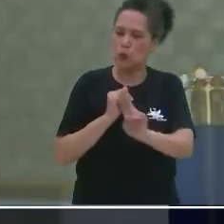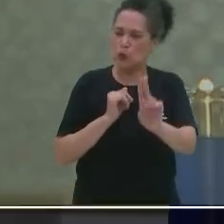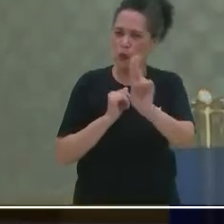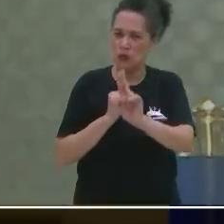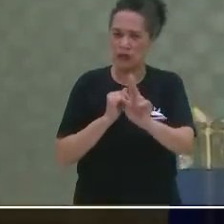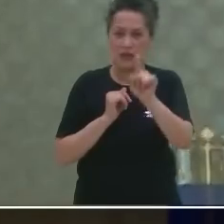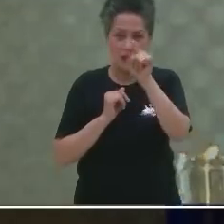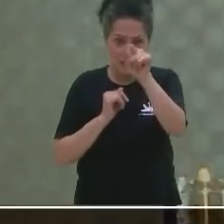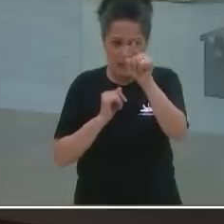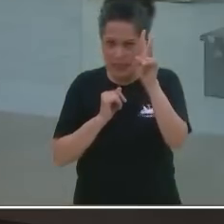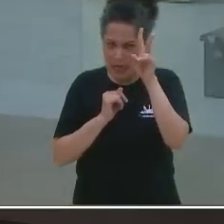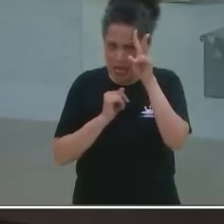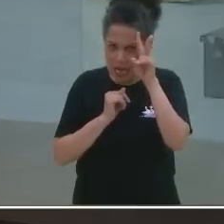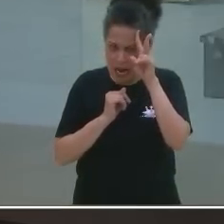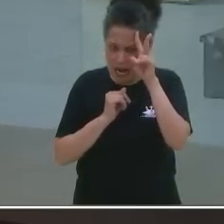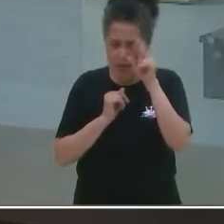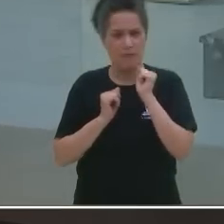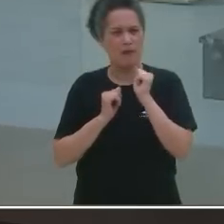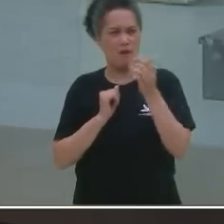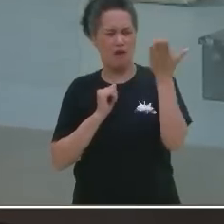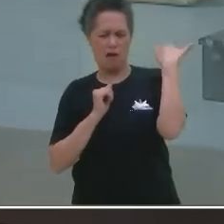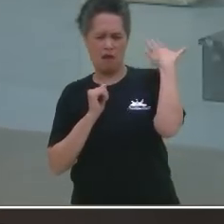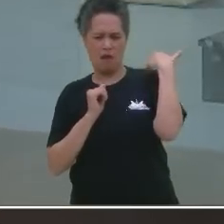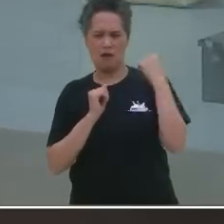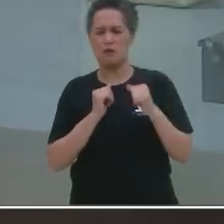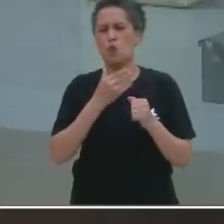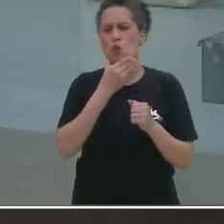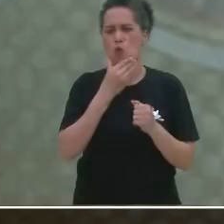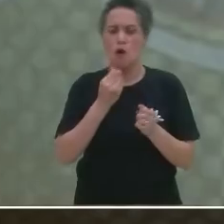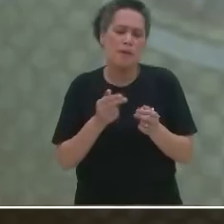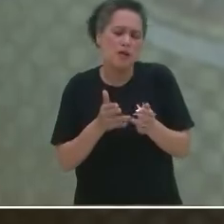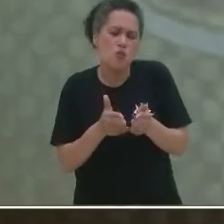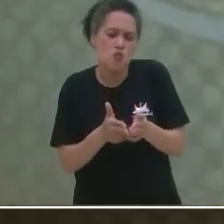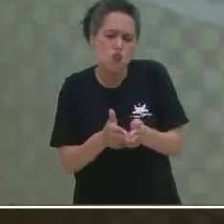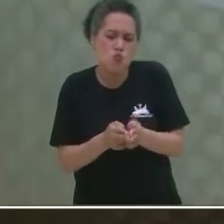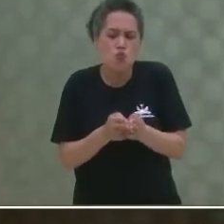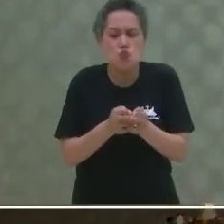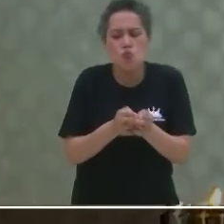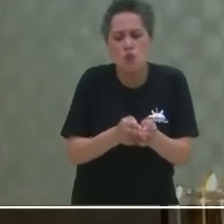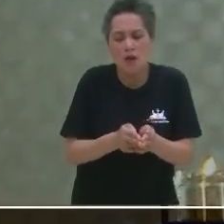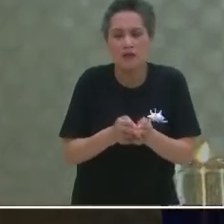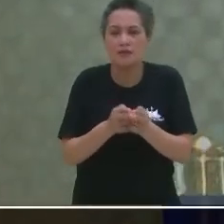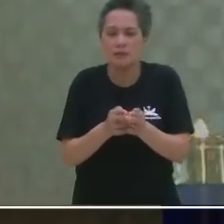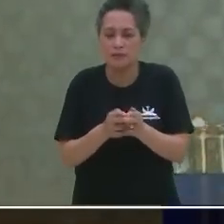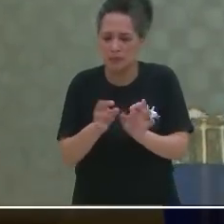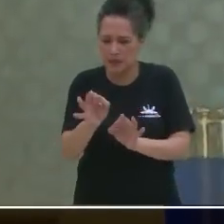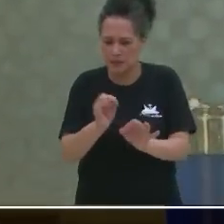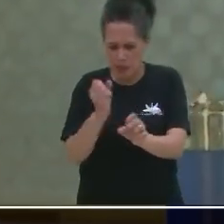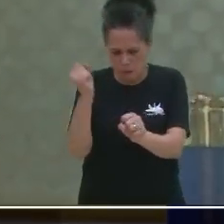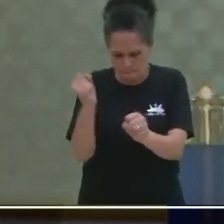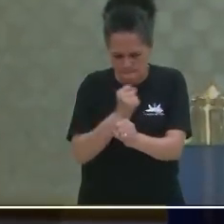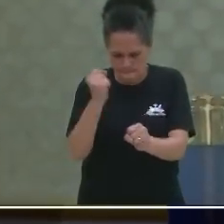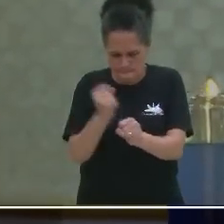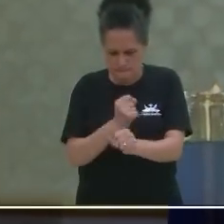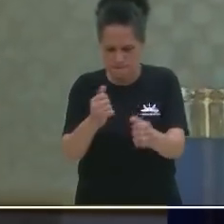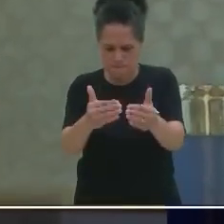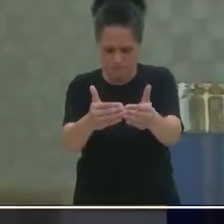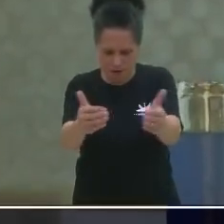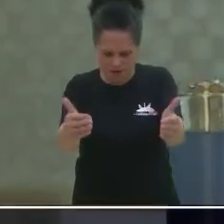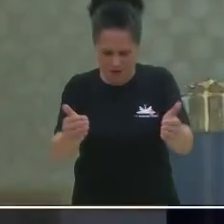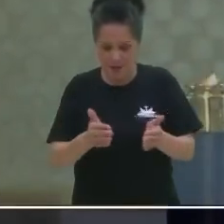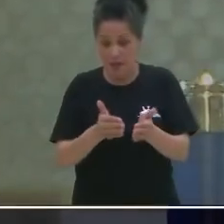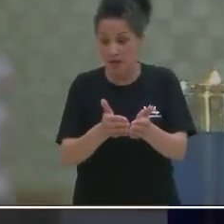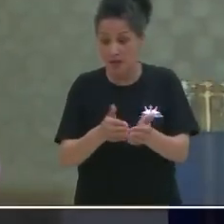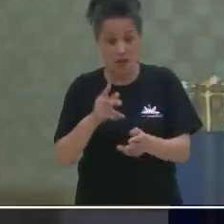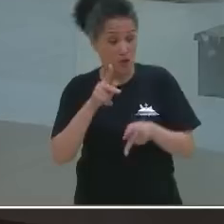fique atento. Vocês lembram de Noé? Noé estava construindo a arca, e o povo nem bola deu.